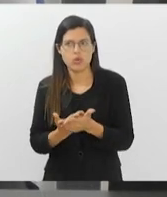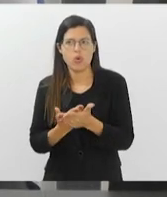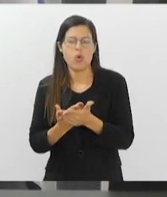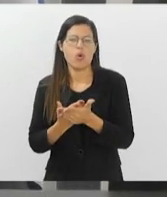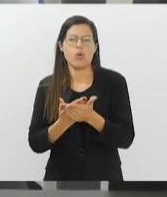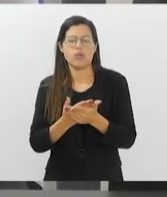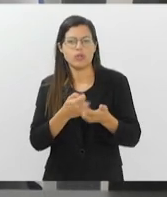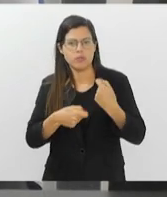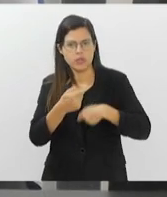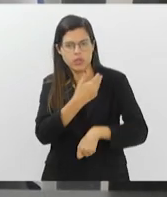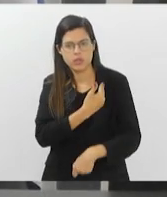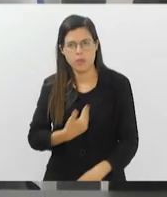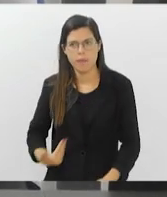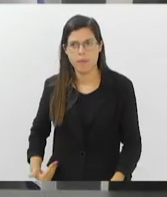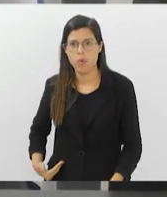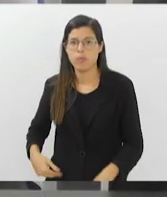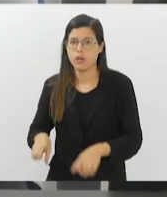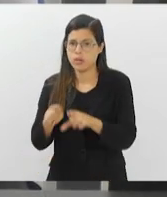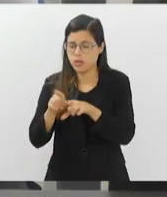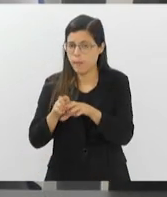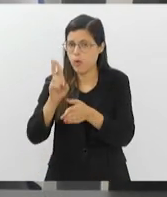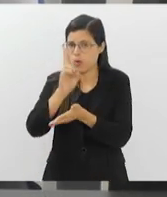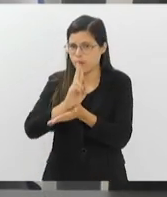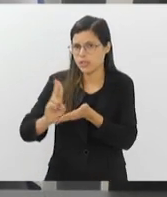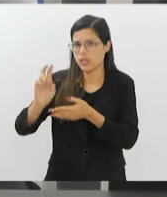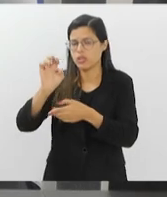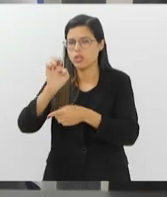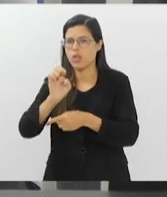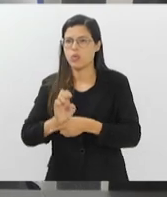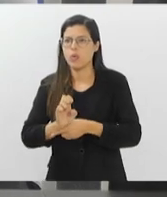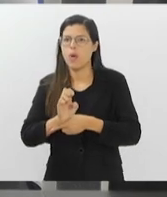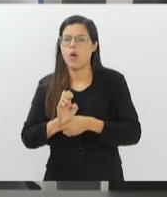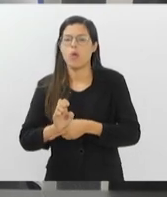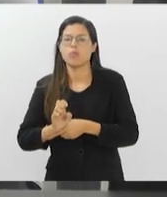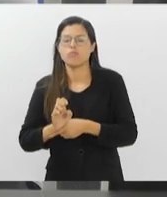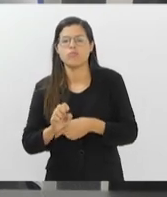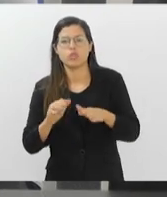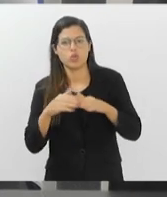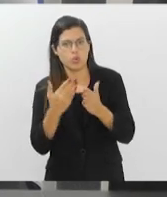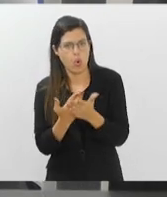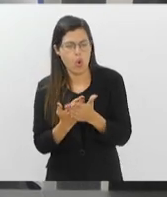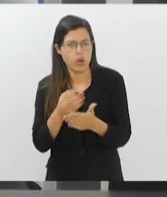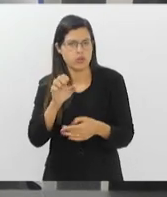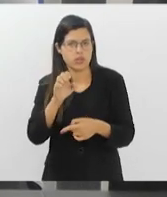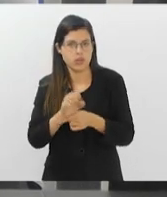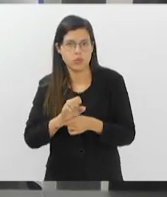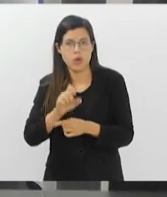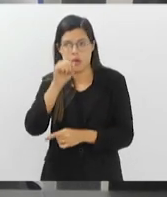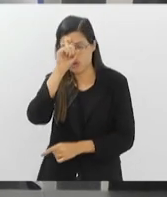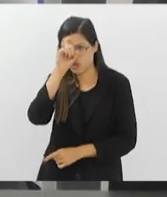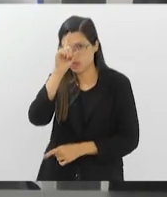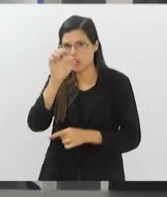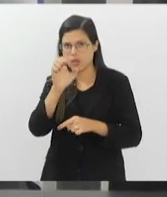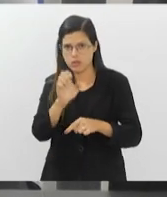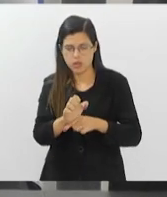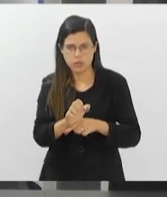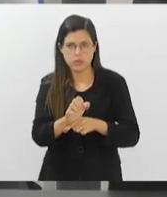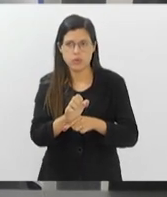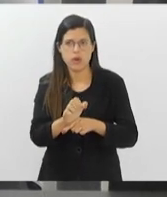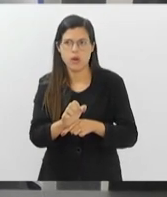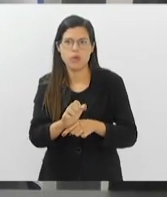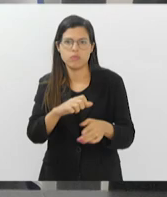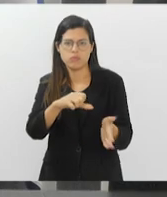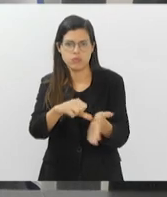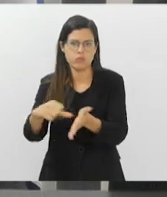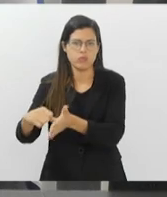estadual, incluindo universidades públicas estaduais, rede pública de ensino estadual, unidades hospitalares estaduais e